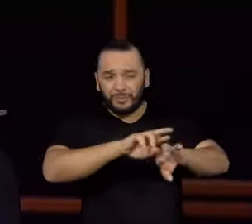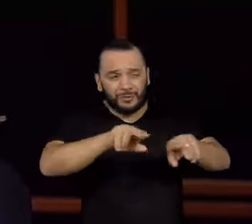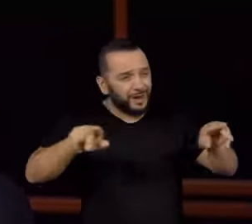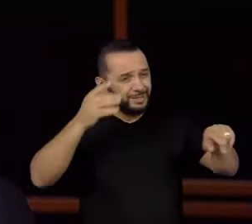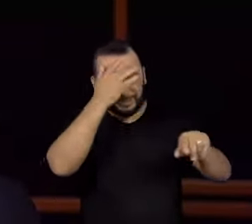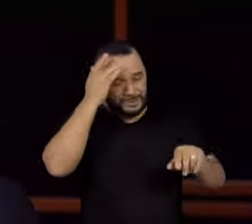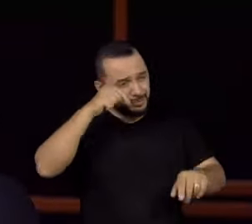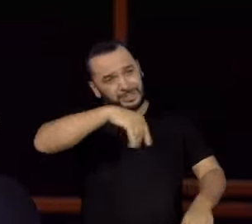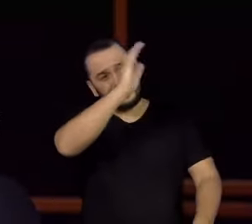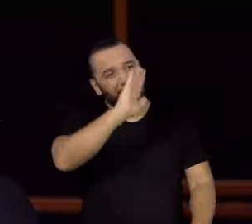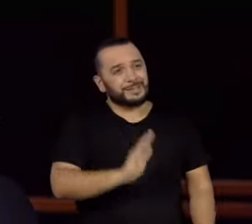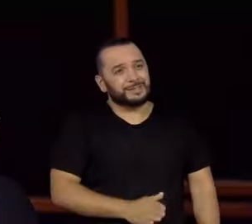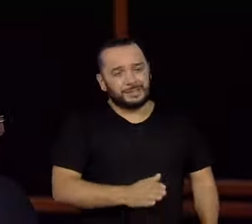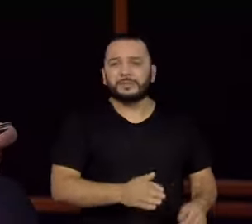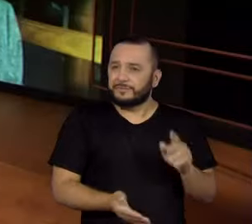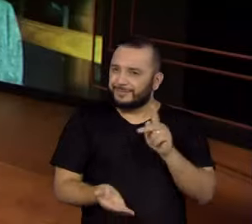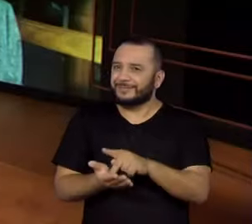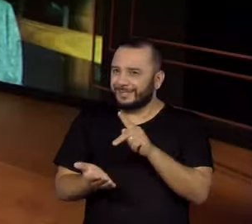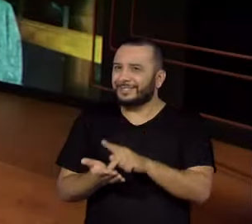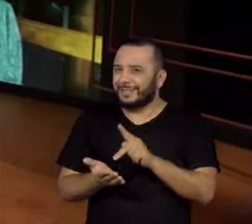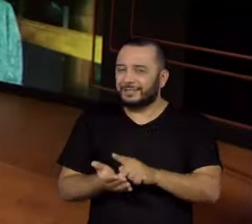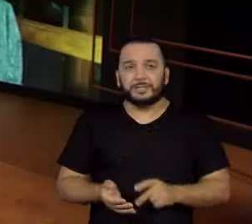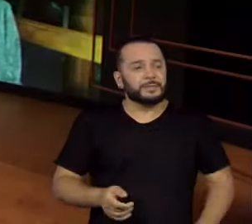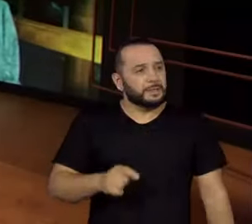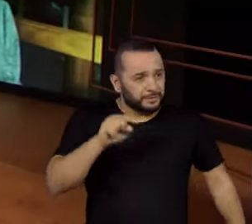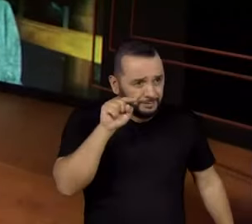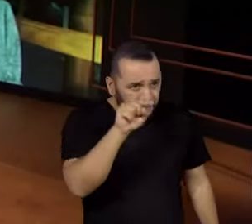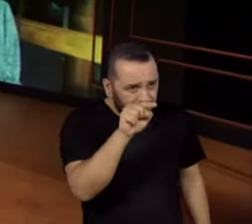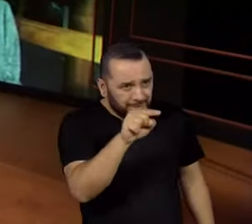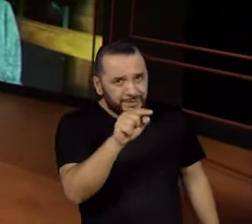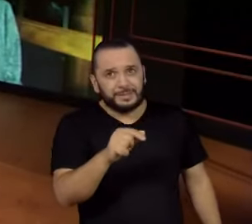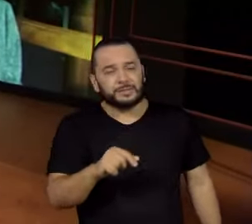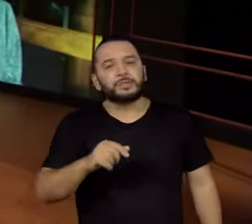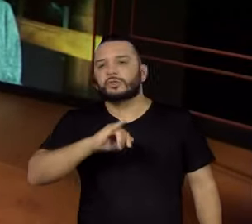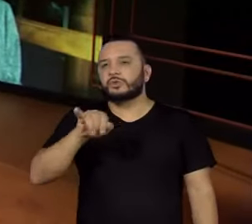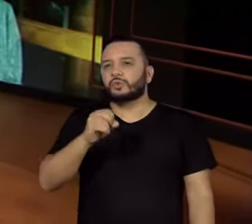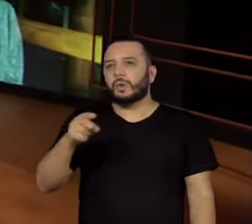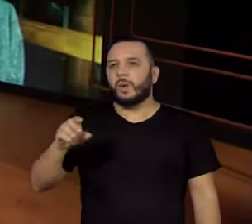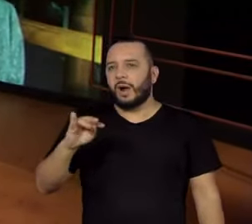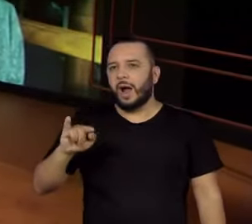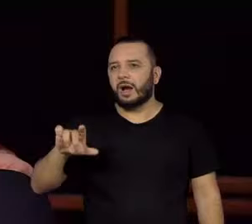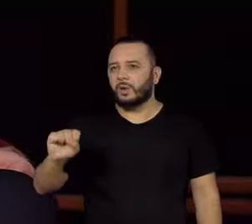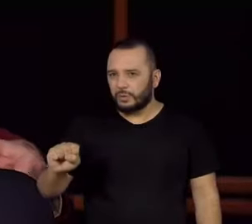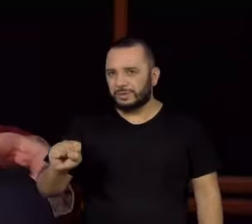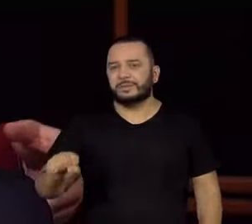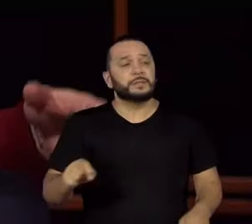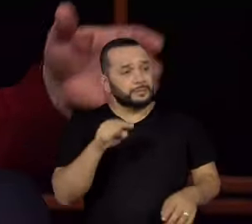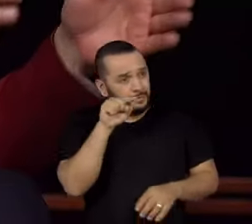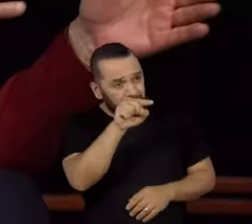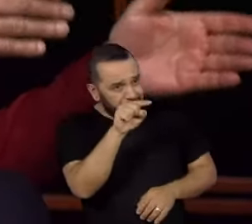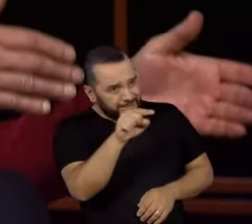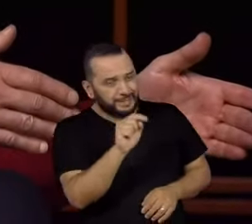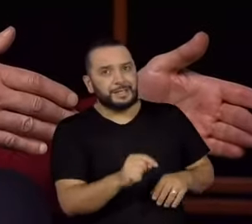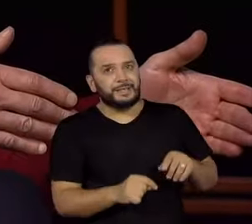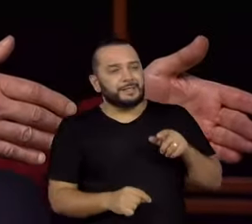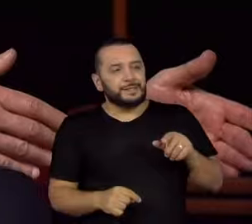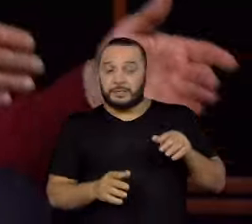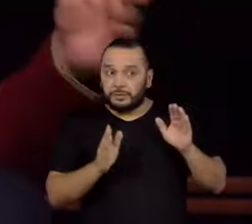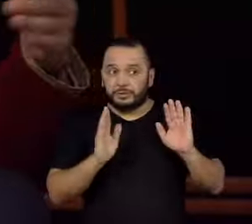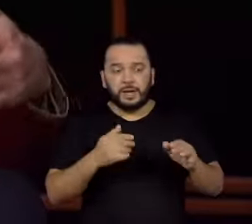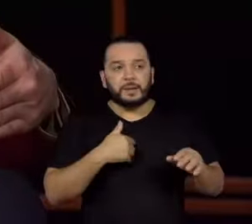regentes, instrumentistas clássicos. Isso. Você é um maestro... João Carlos Martins. Então. Você é um maestro que transita entre